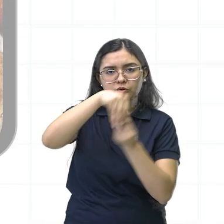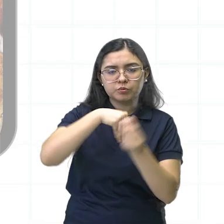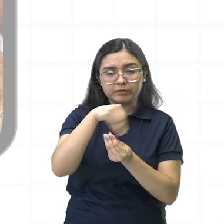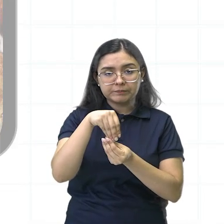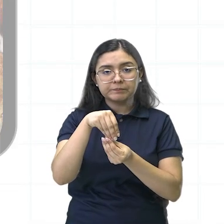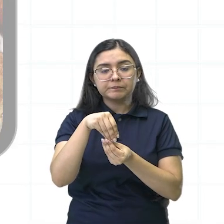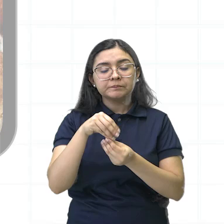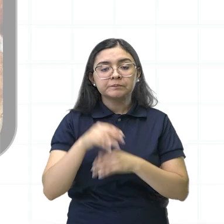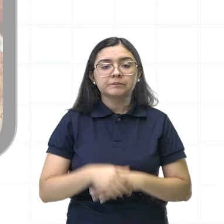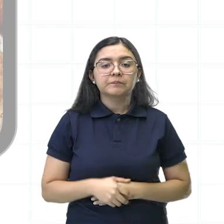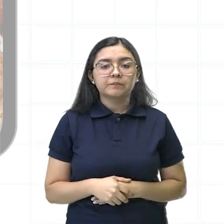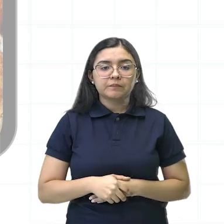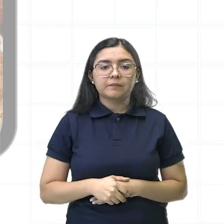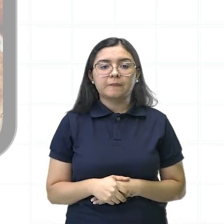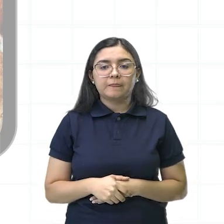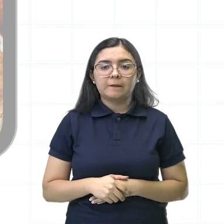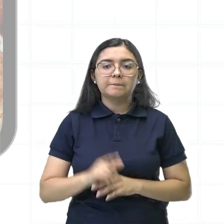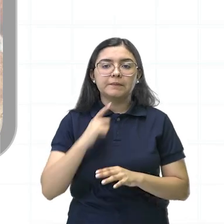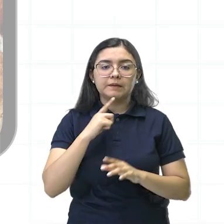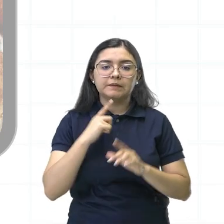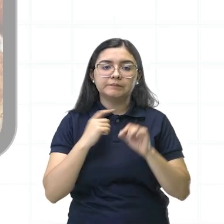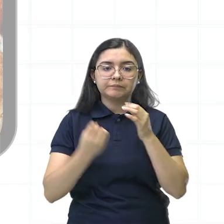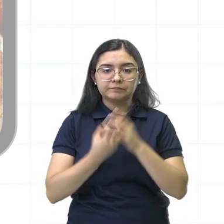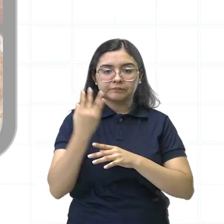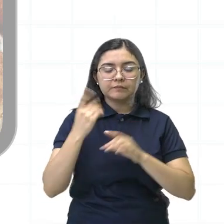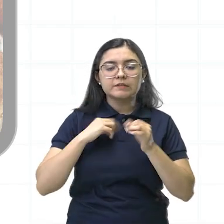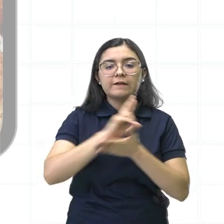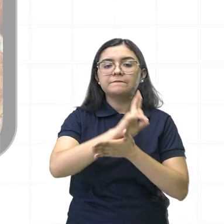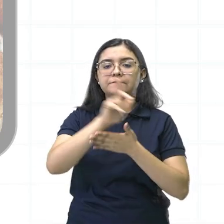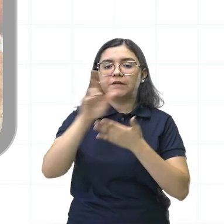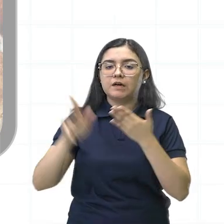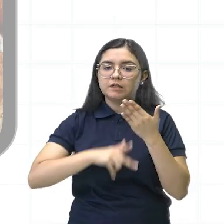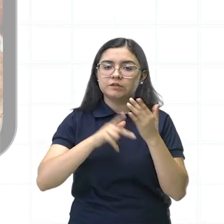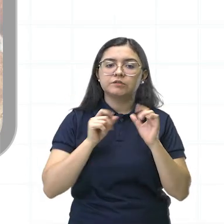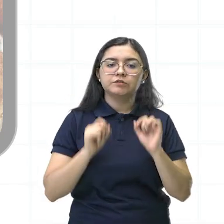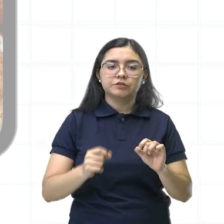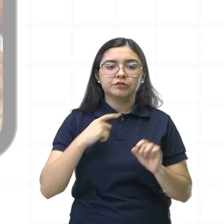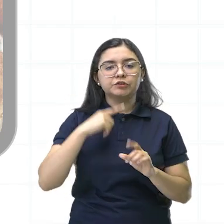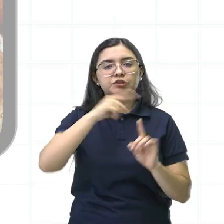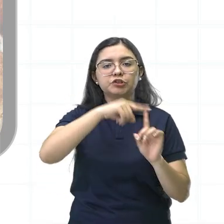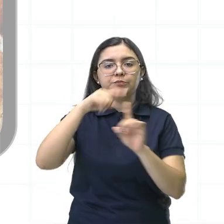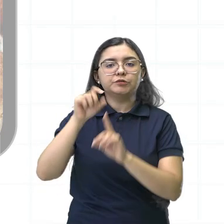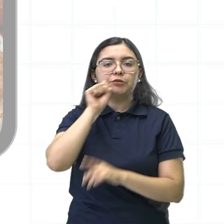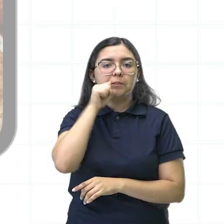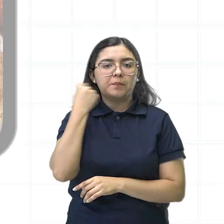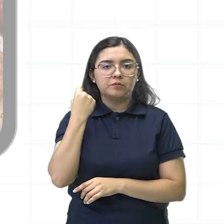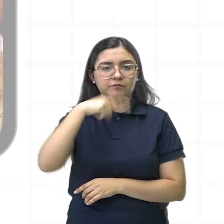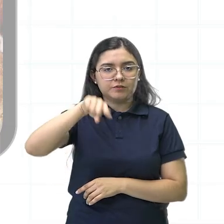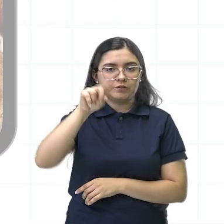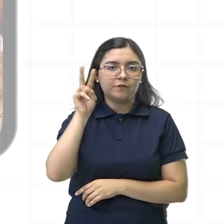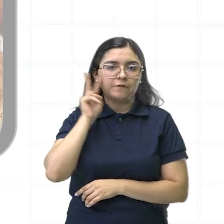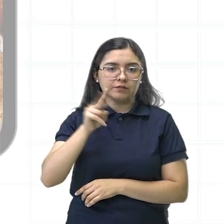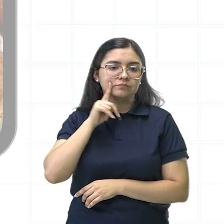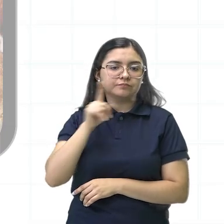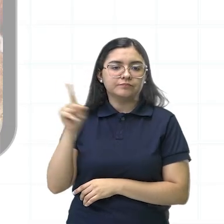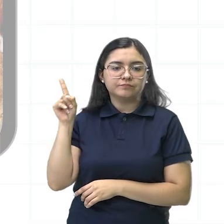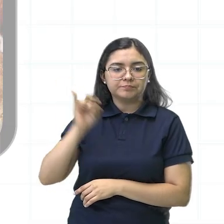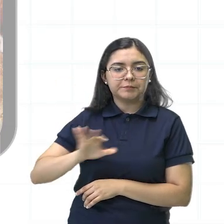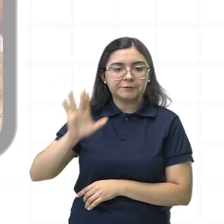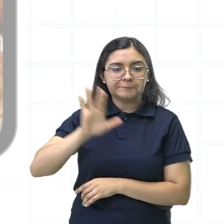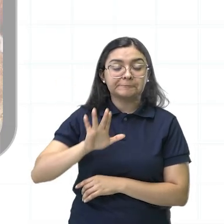do trigo para formar esta variação aí de pães que vocês estão